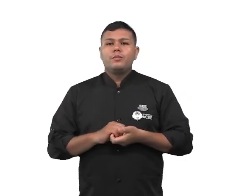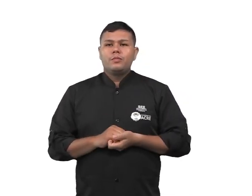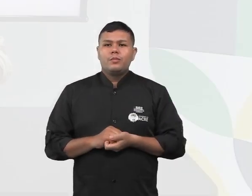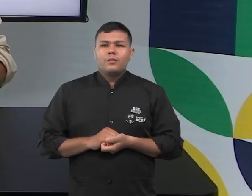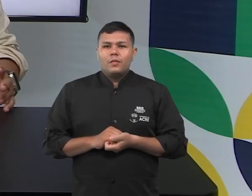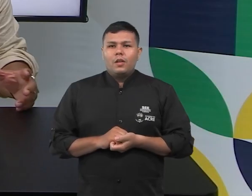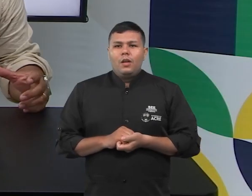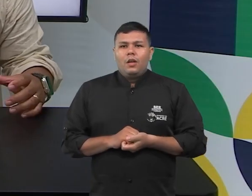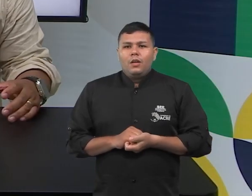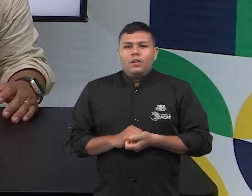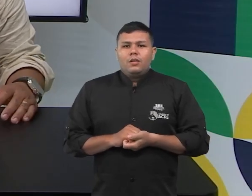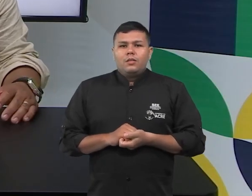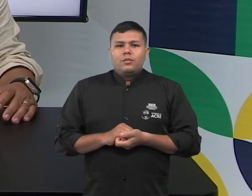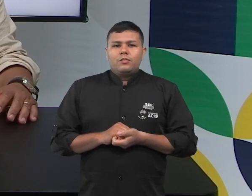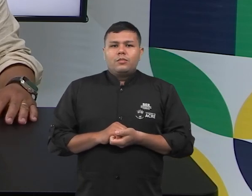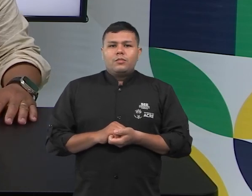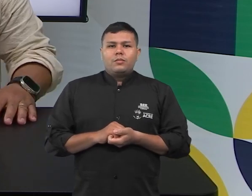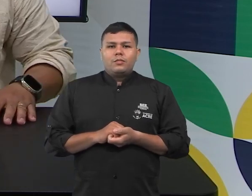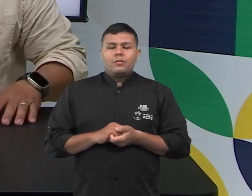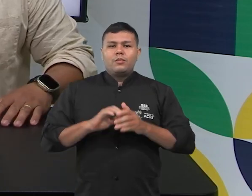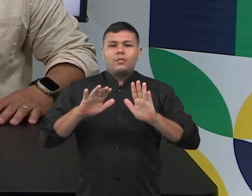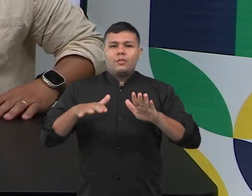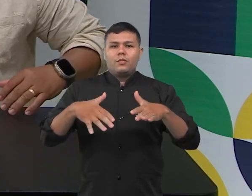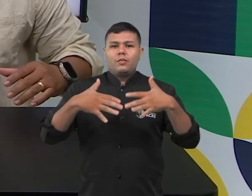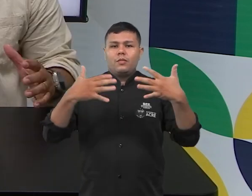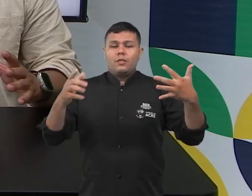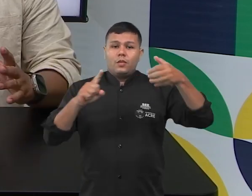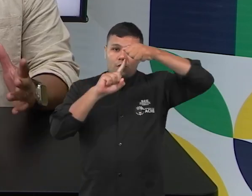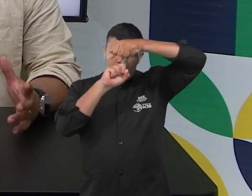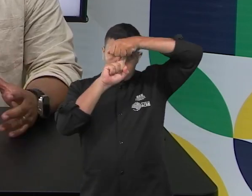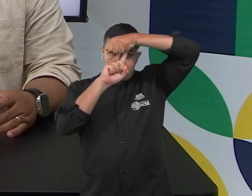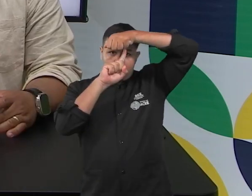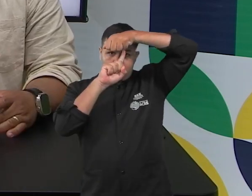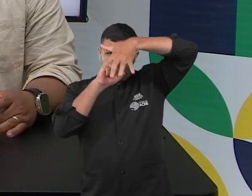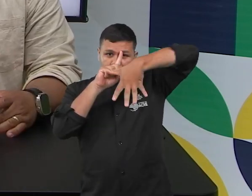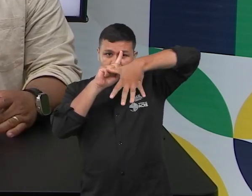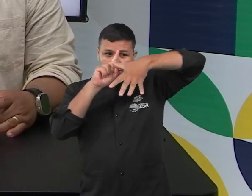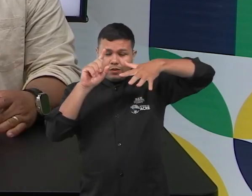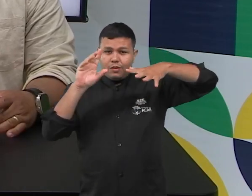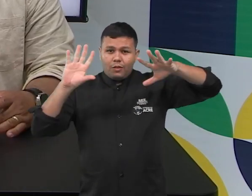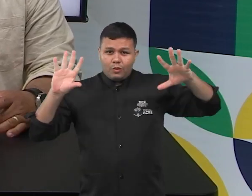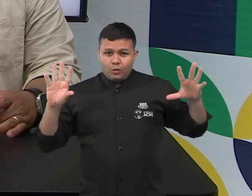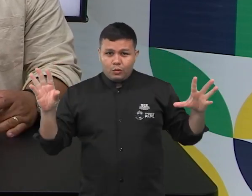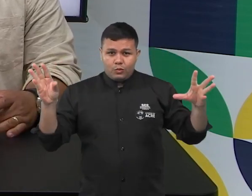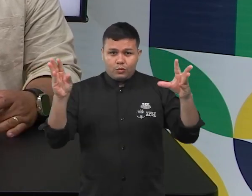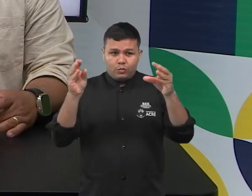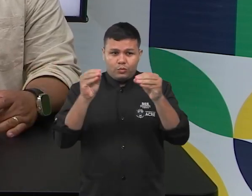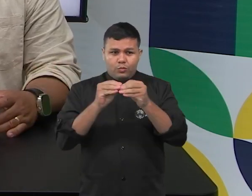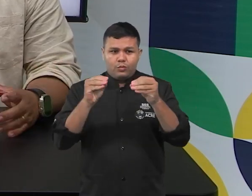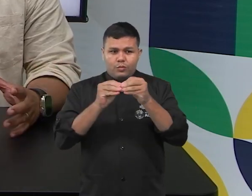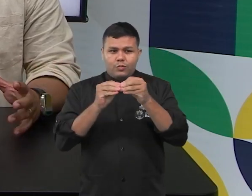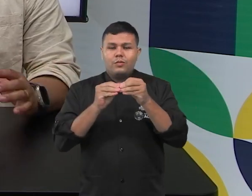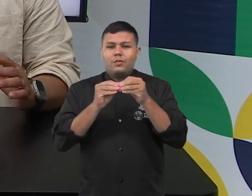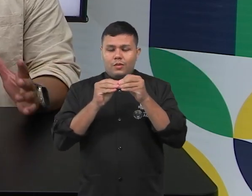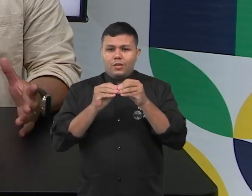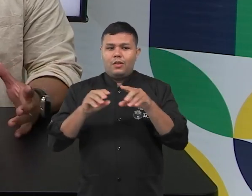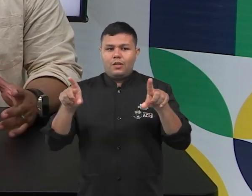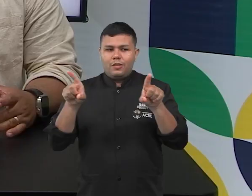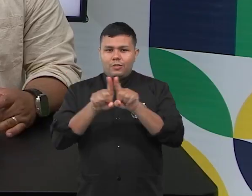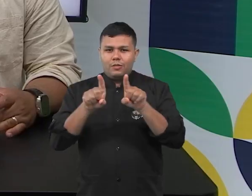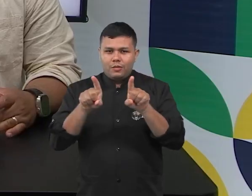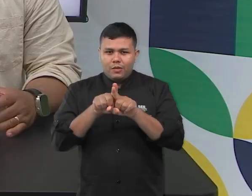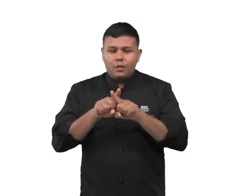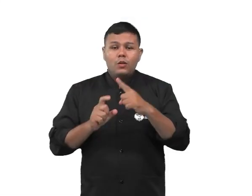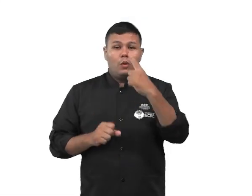Bem, eu trouxe para vocês aqui um mapa conceitual, um resumo sobre a ideia dos poliedros e não poliedros, tá bom? Vamos verificar aqui